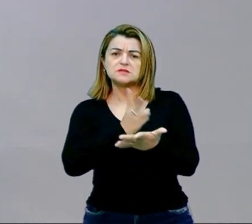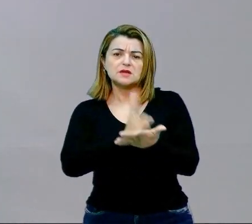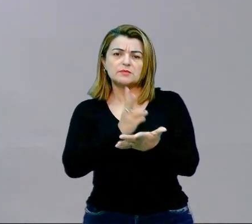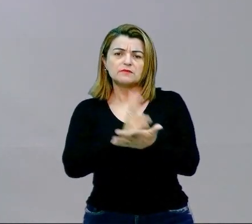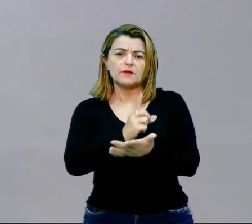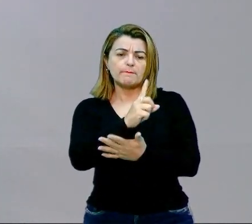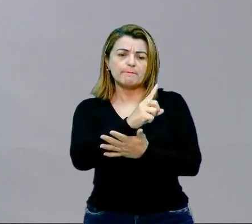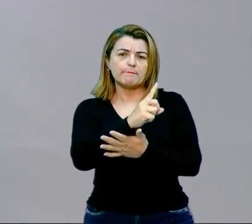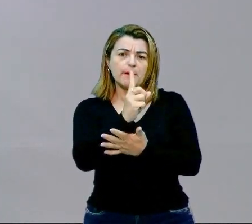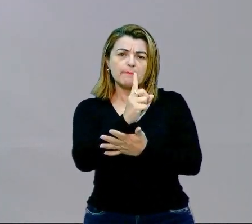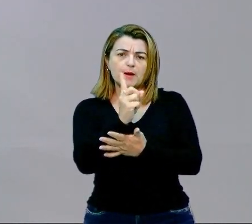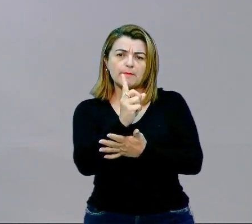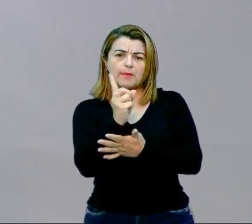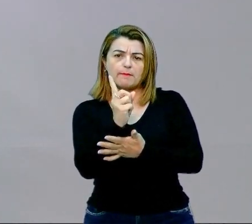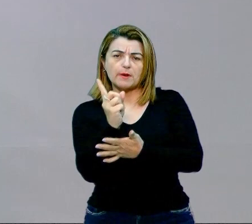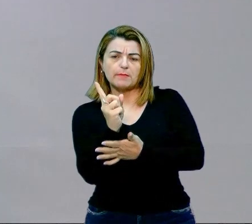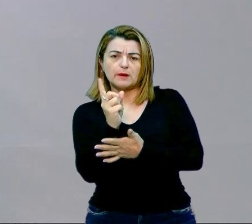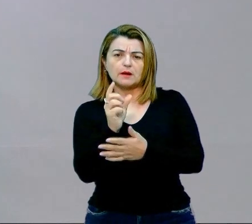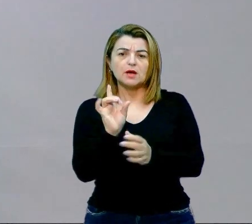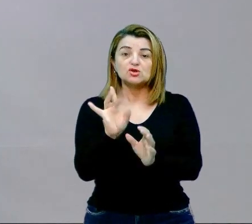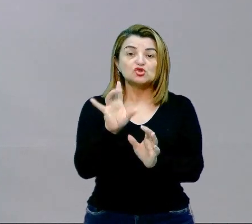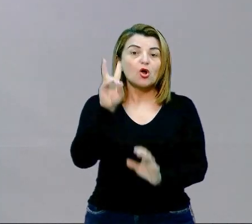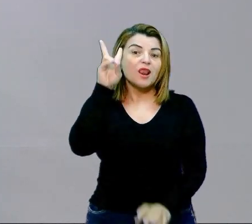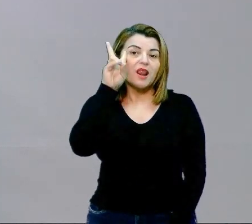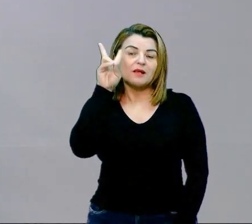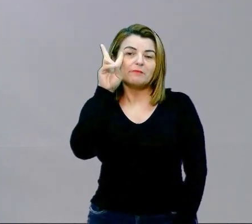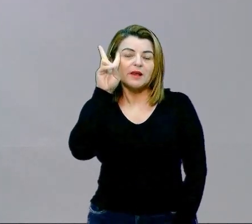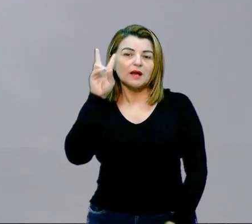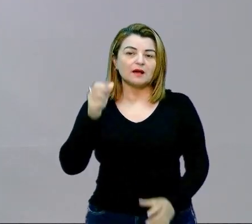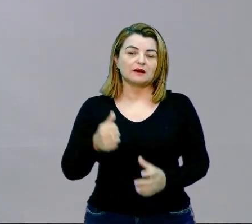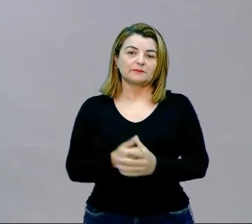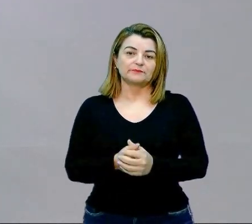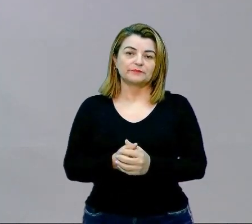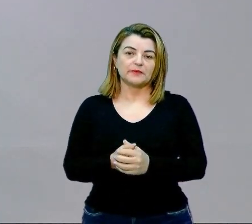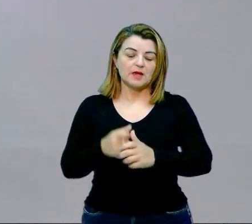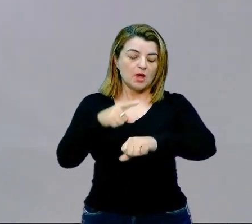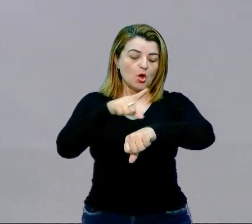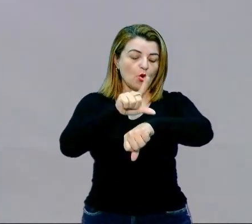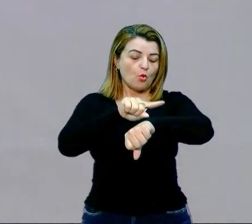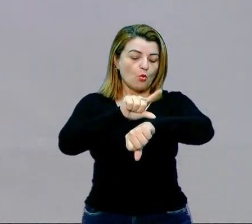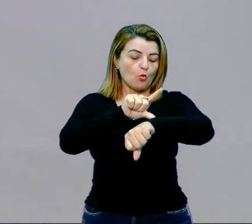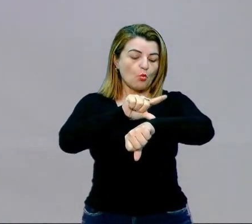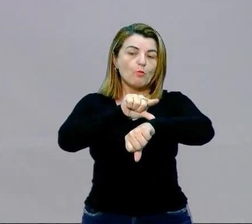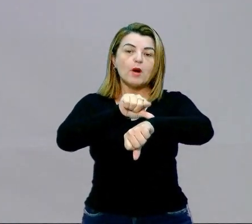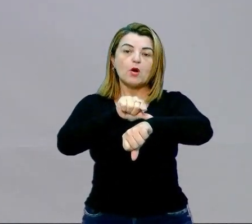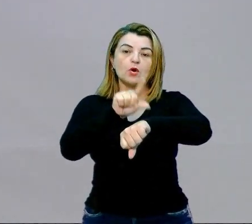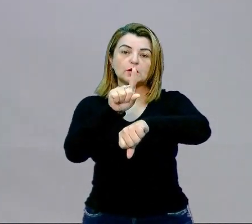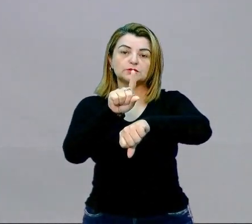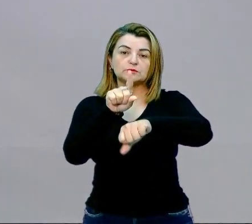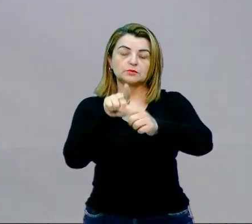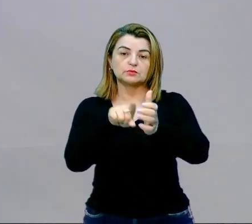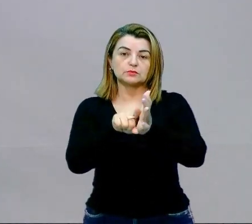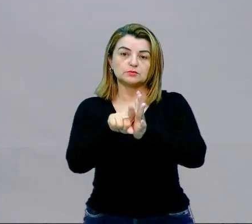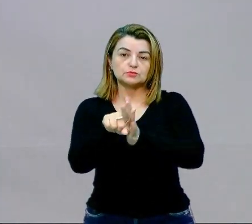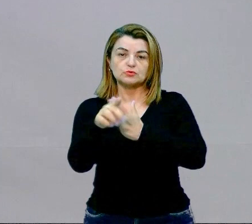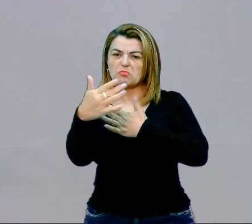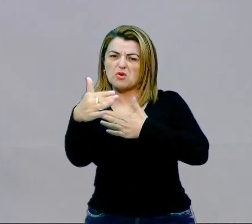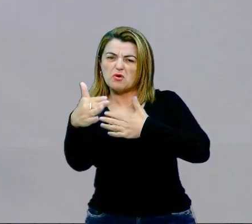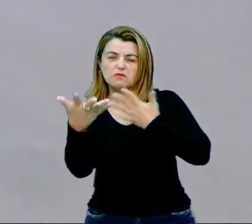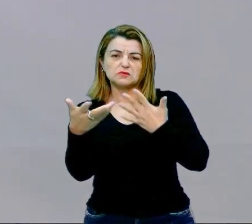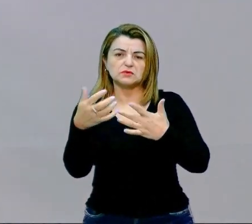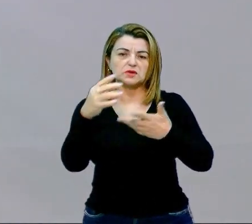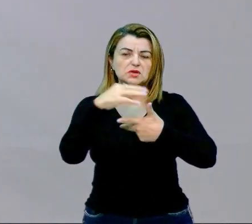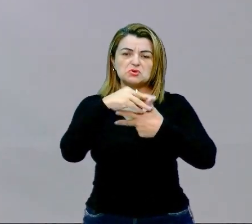os ponteiros. Só é lembrar, pessoal. Numa hora de uma questão, numa prova do